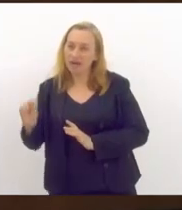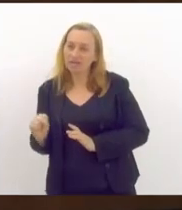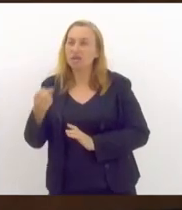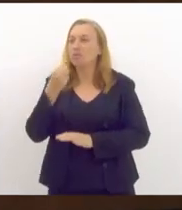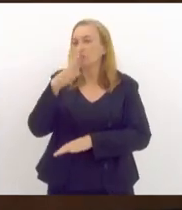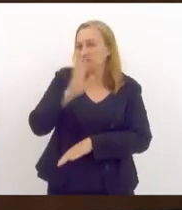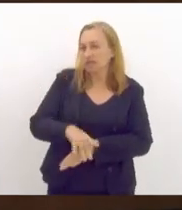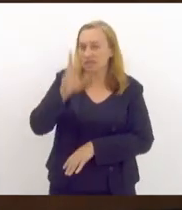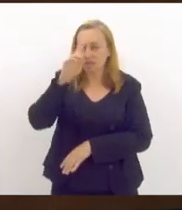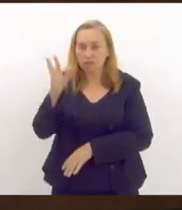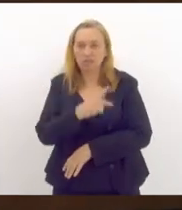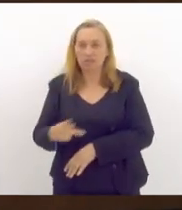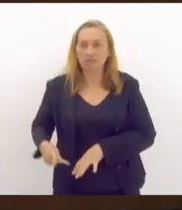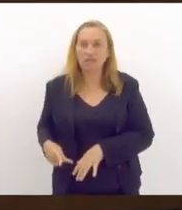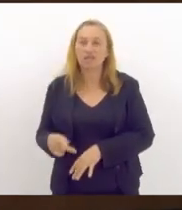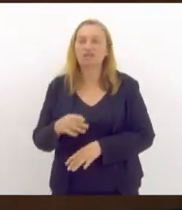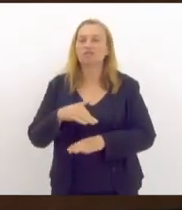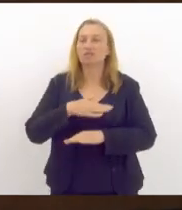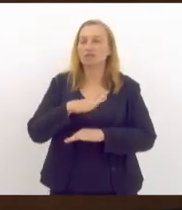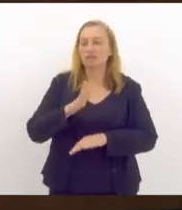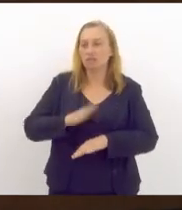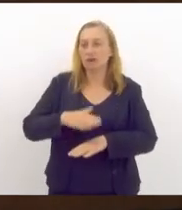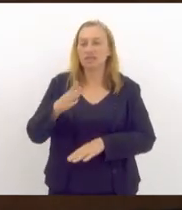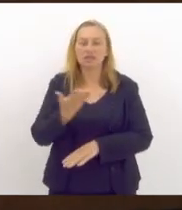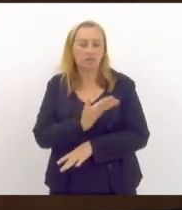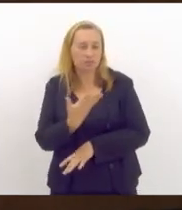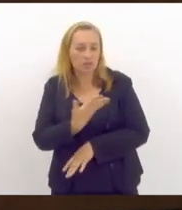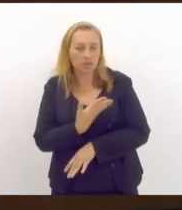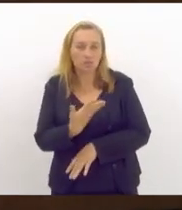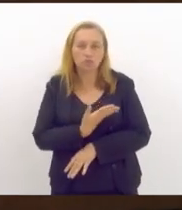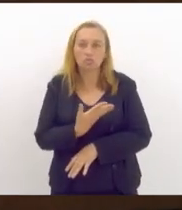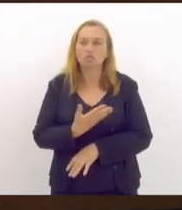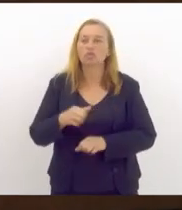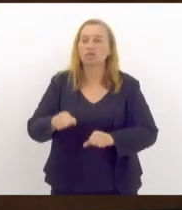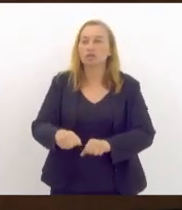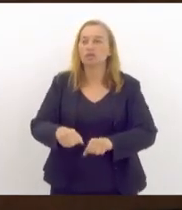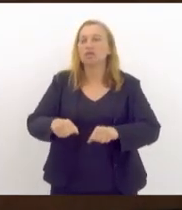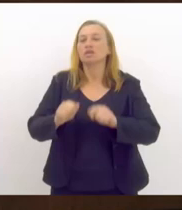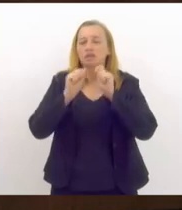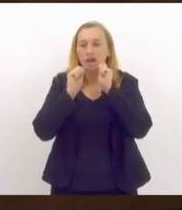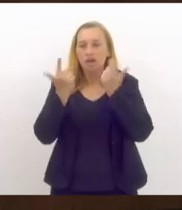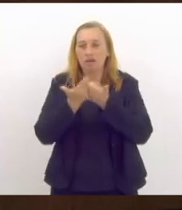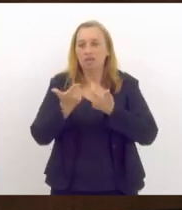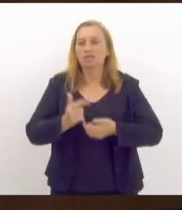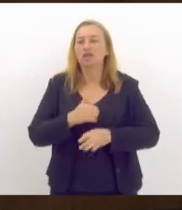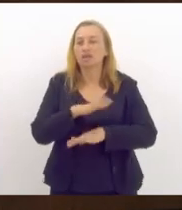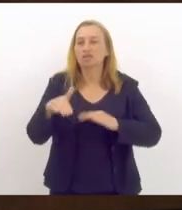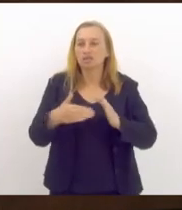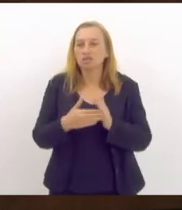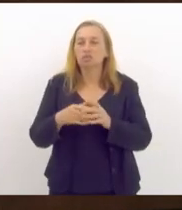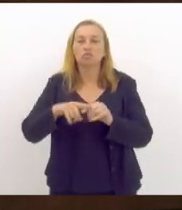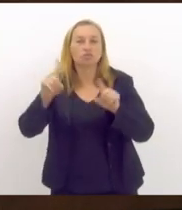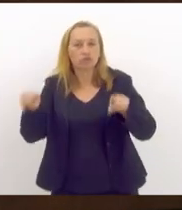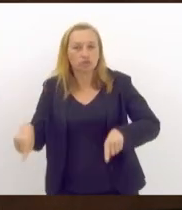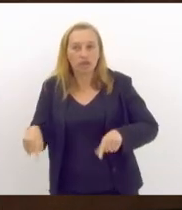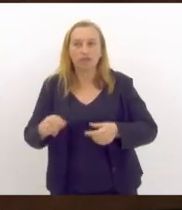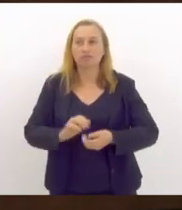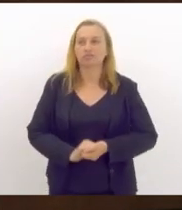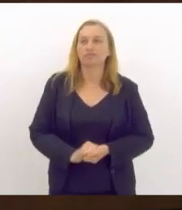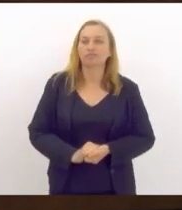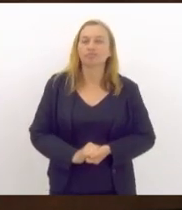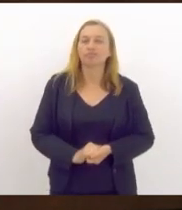Presidente tia Ju boa tarde os demais colegas que aqui estão na Assembleia Legislativa a todos os funcionários